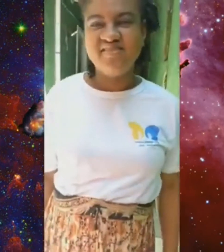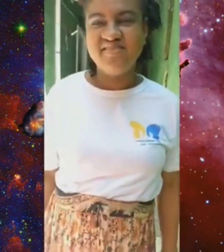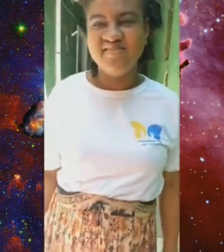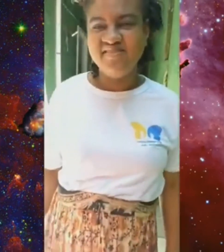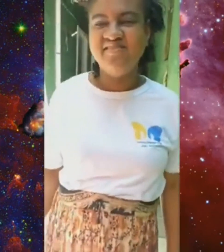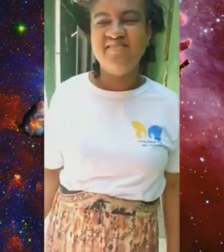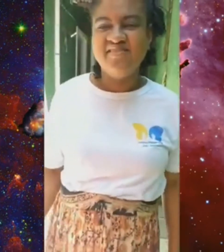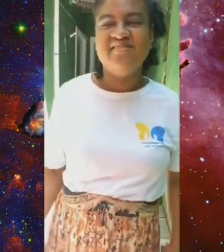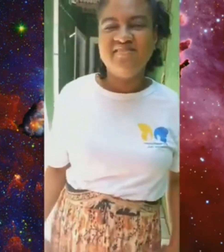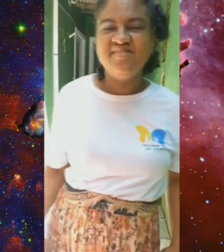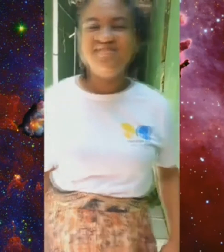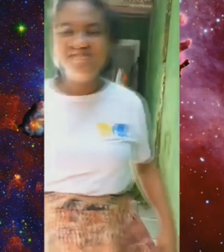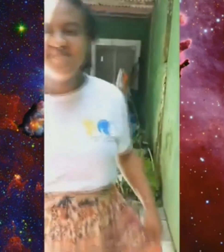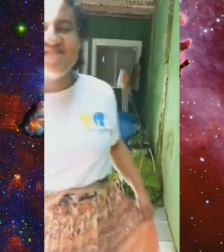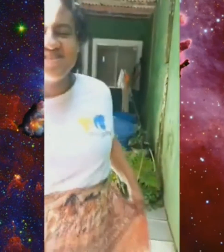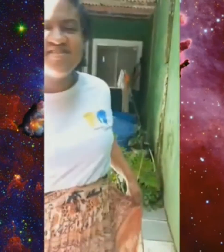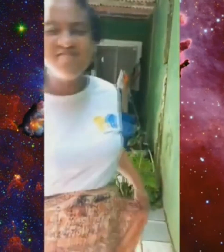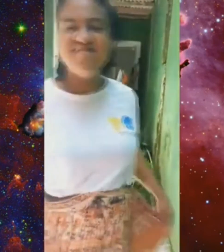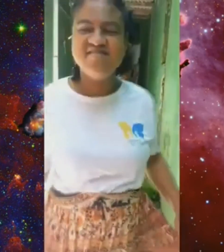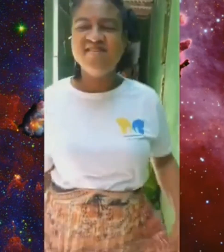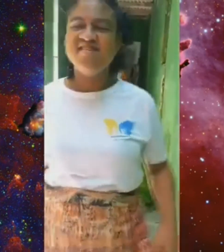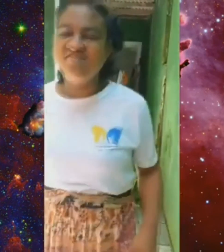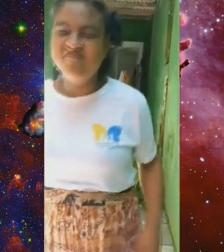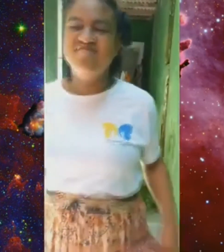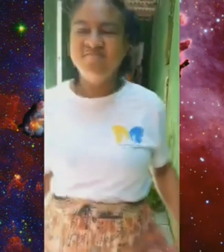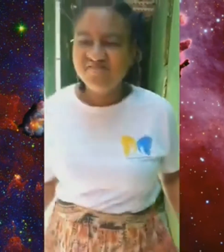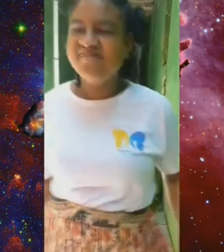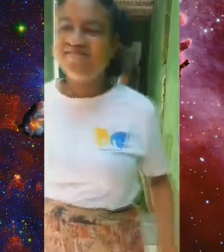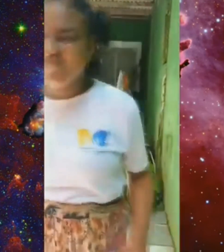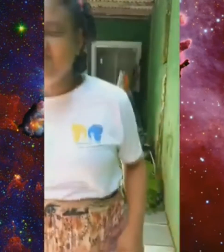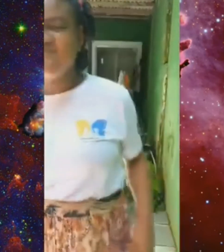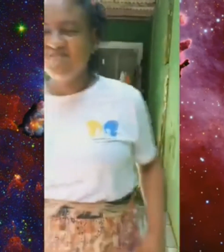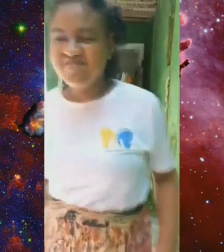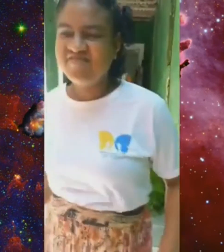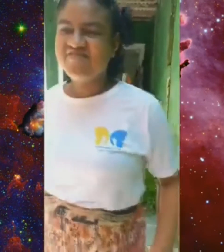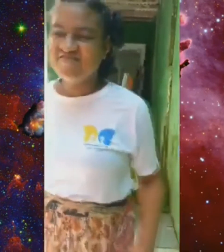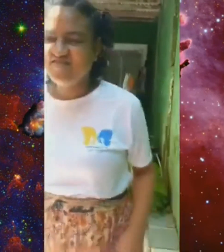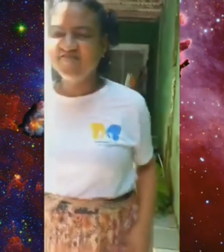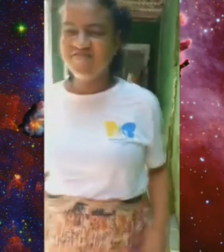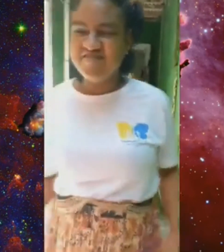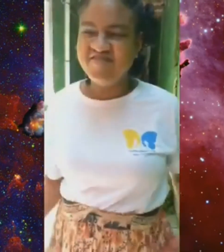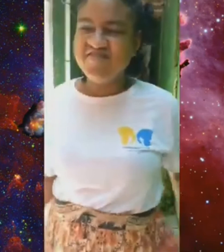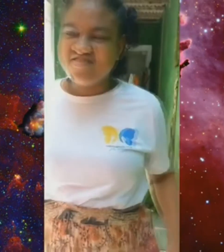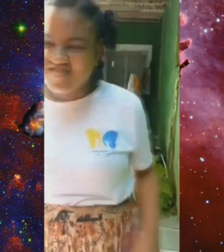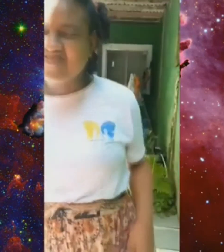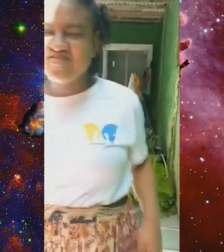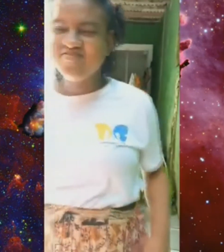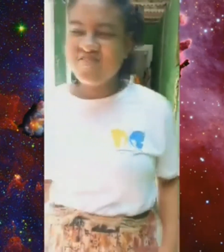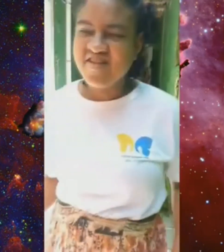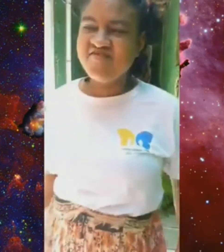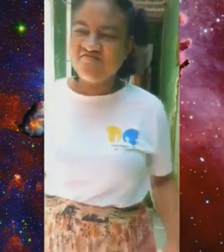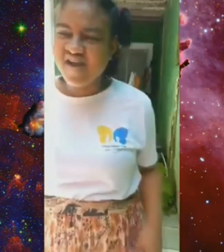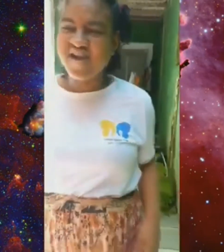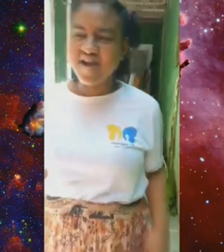tu me deste era vidro escuro, o amor que tu me